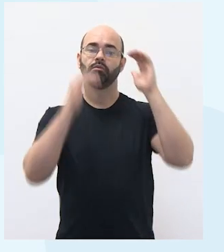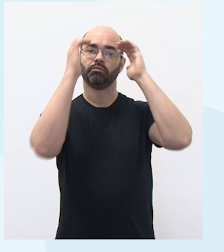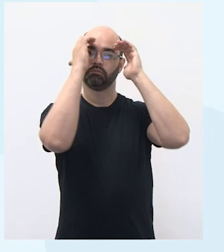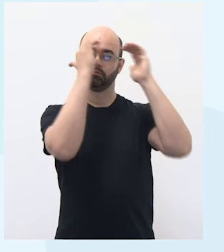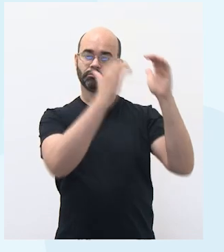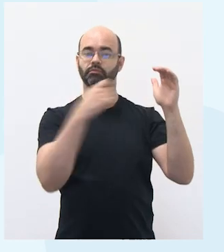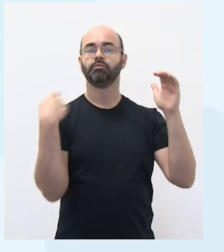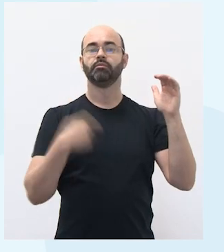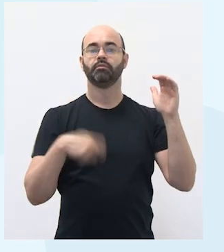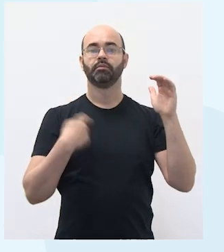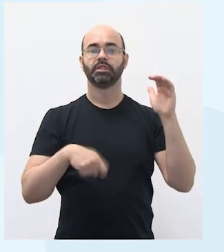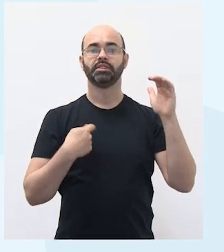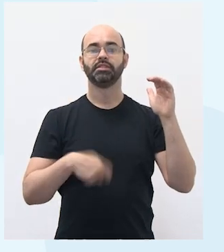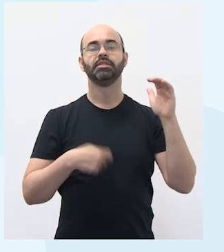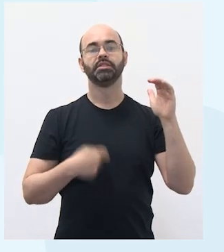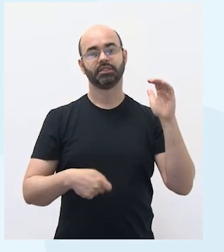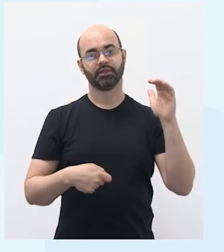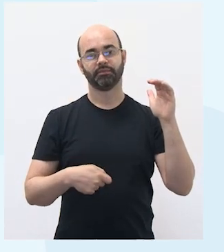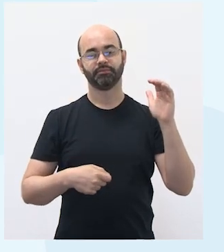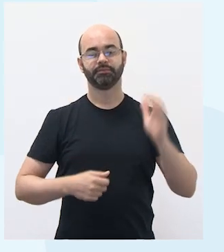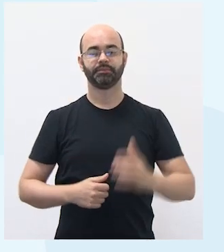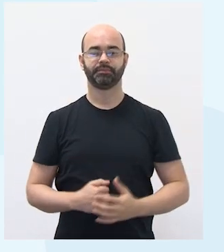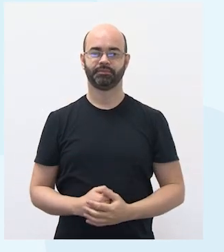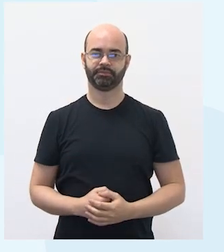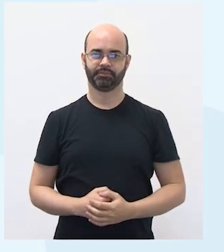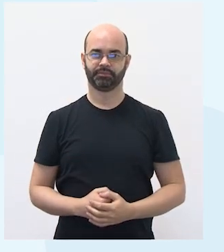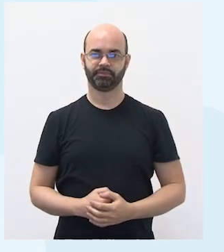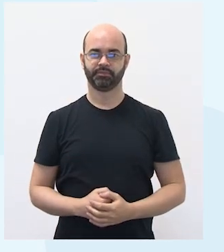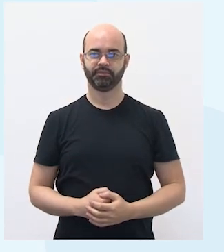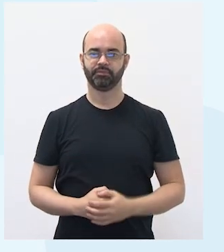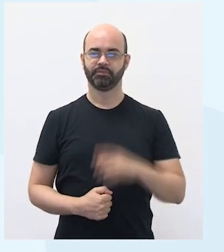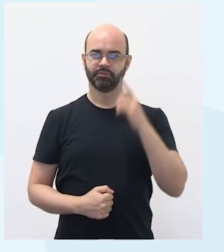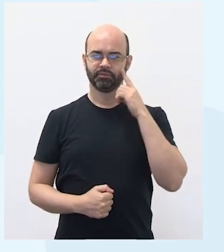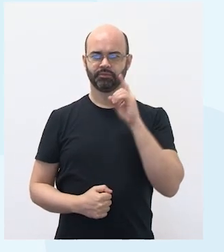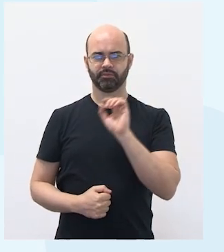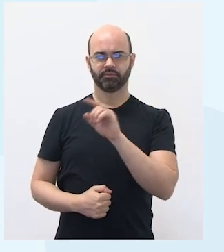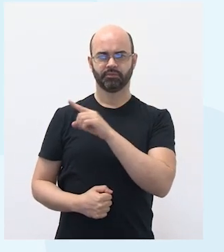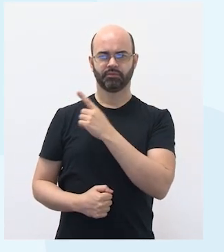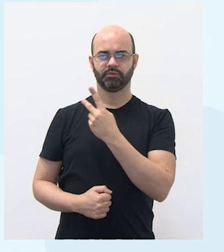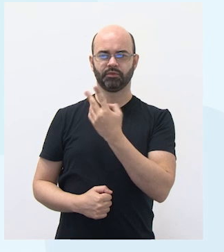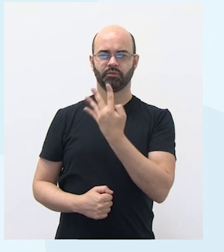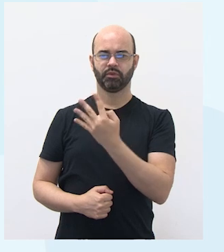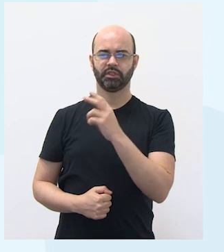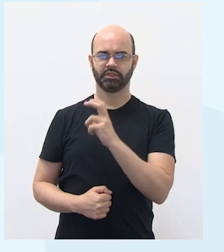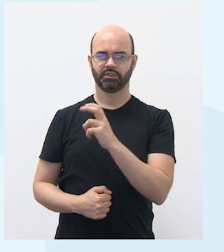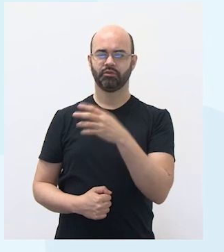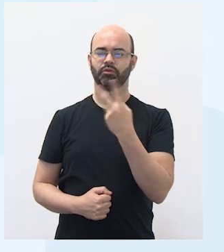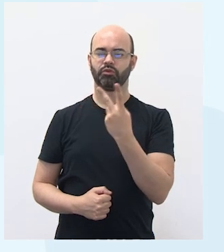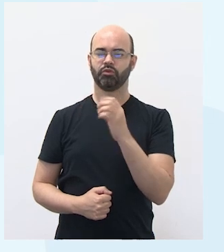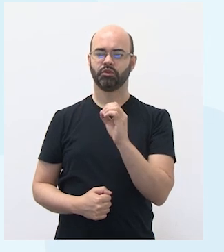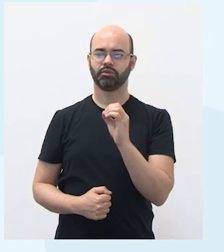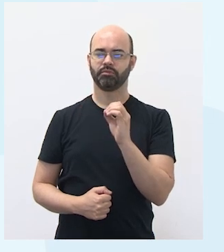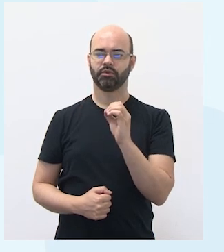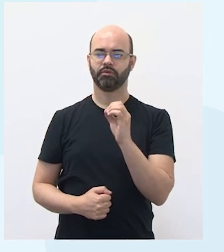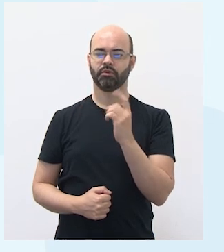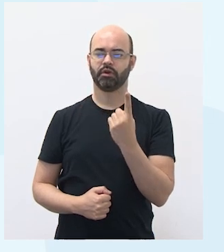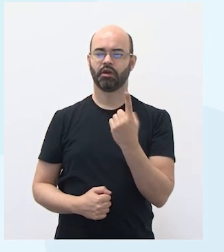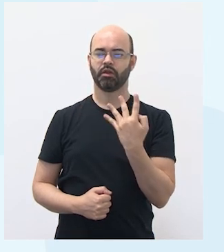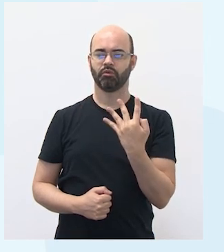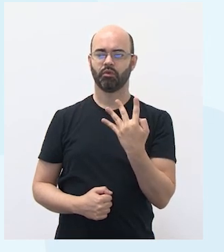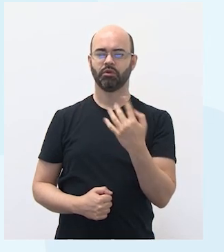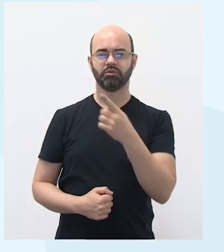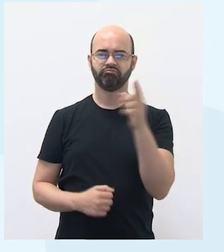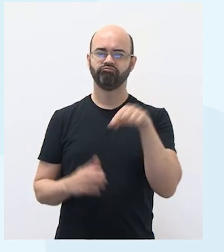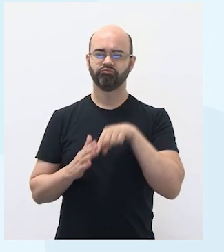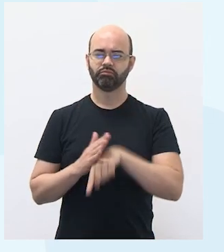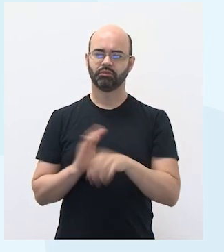ser respeitados pelo nome social. Aí a resolução é 45 de 2014, depois vocês podem aprofundar, mas